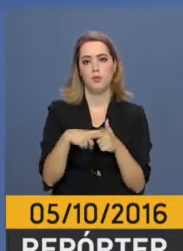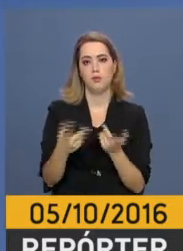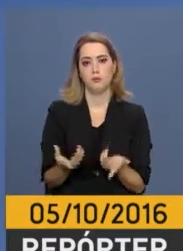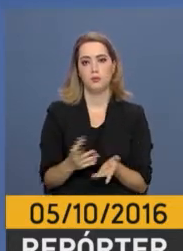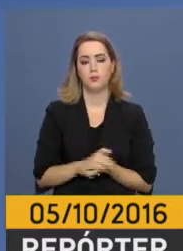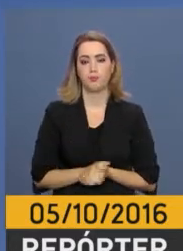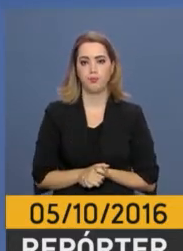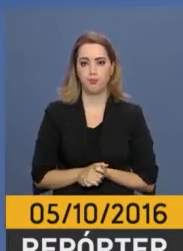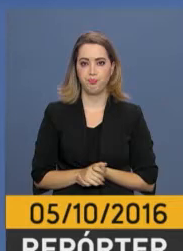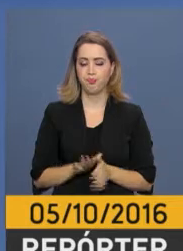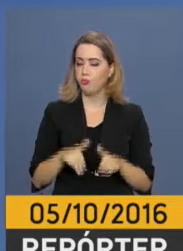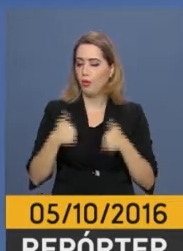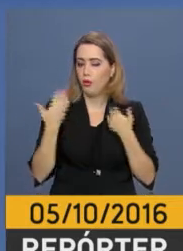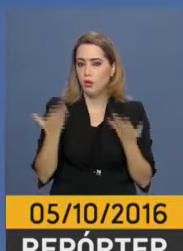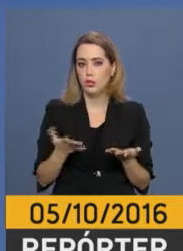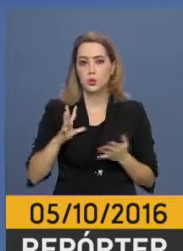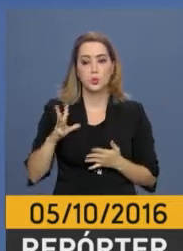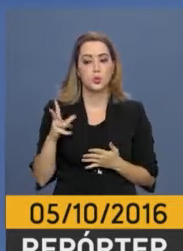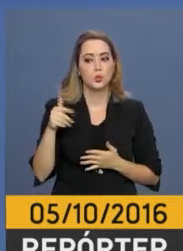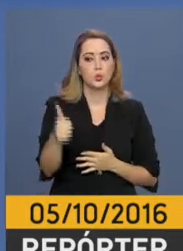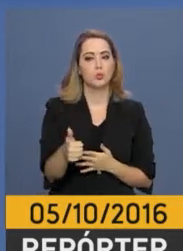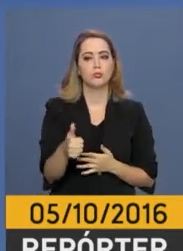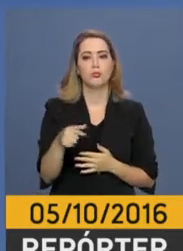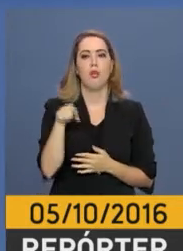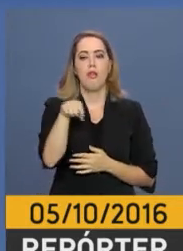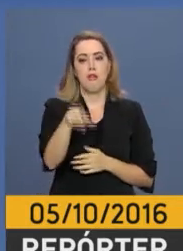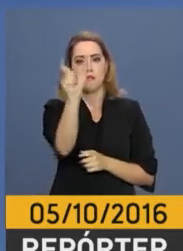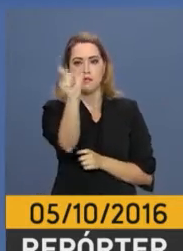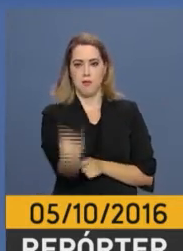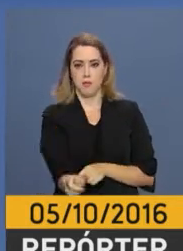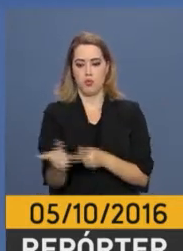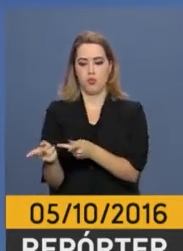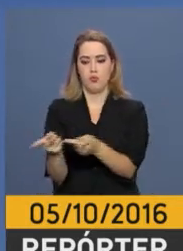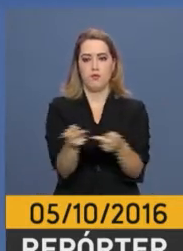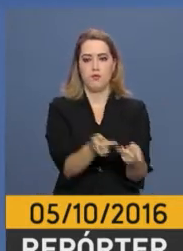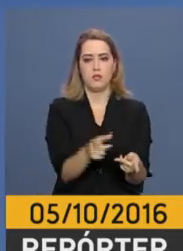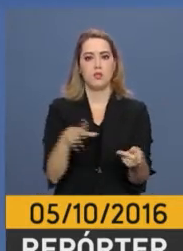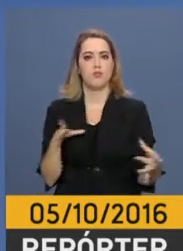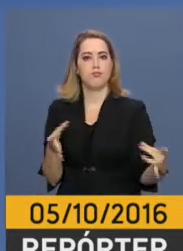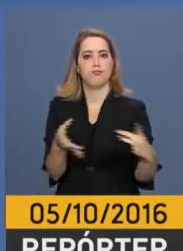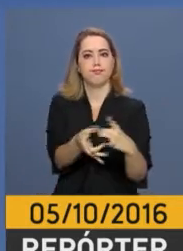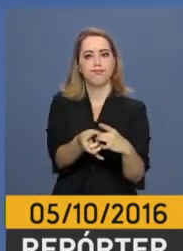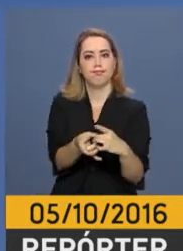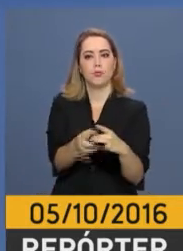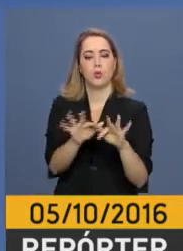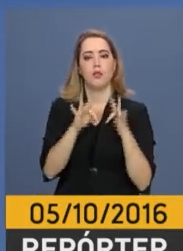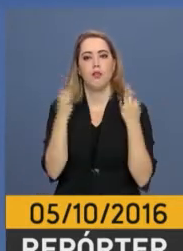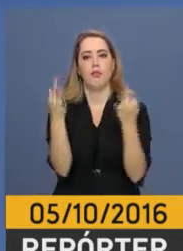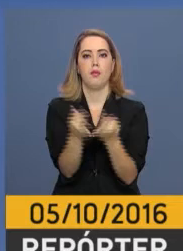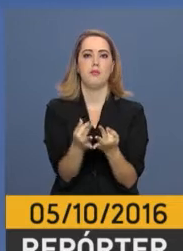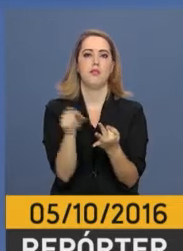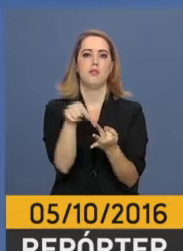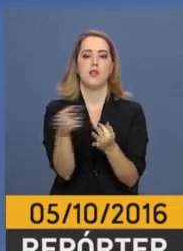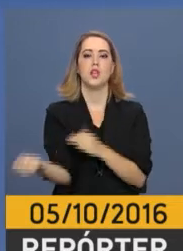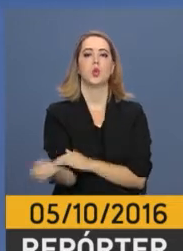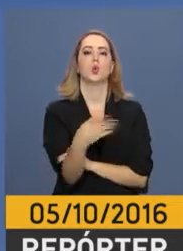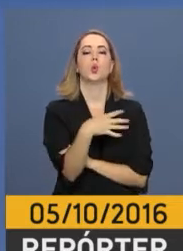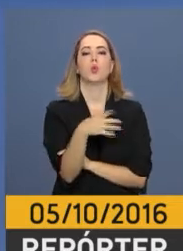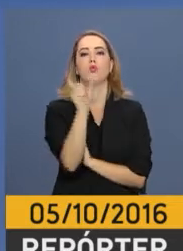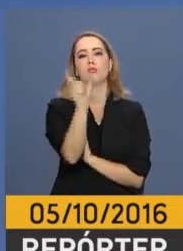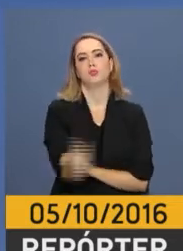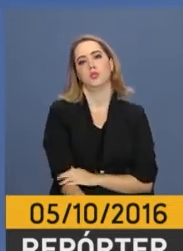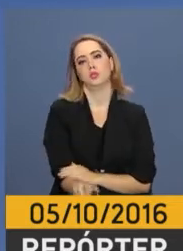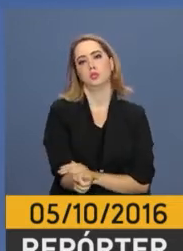enfim ele vai ser um elo dessa família com as políticas públicas é um personagem novo e não é uma equipe